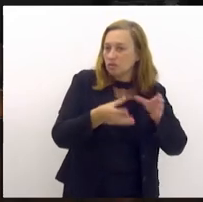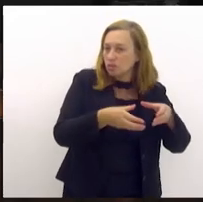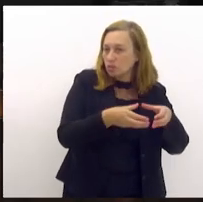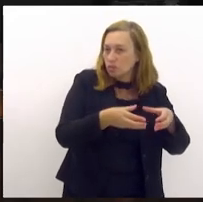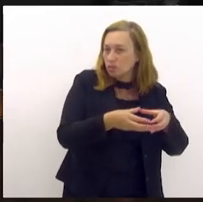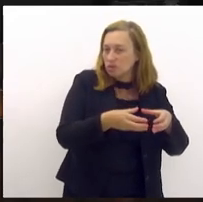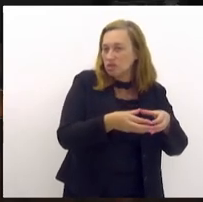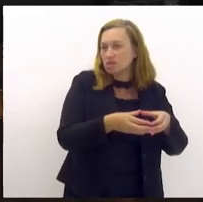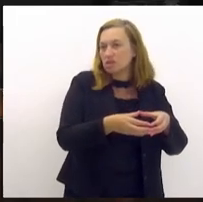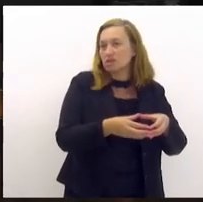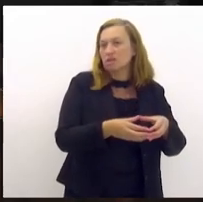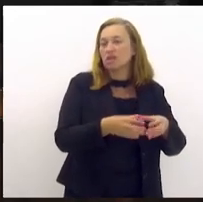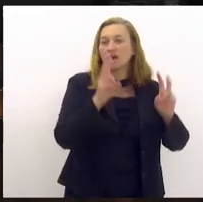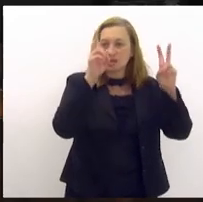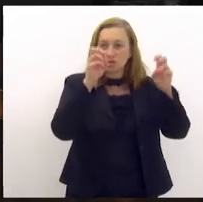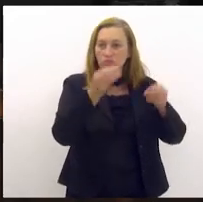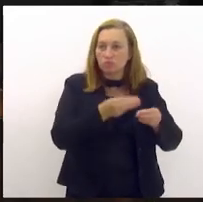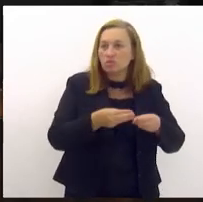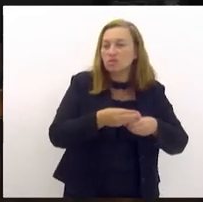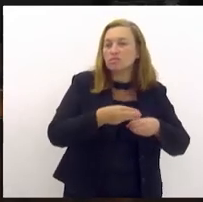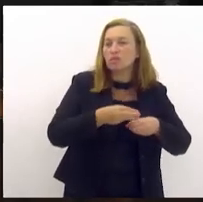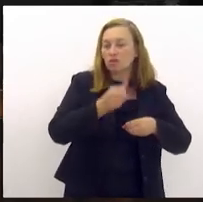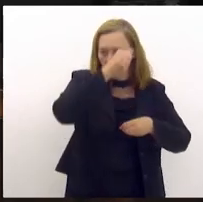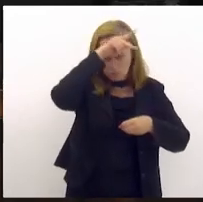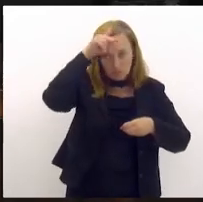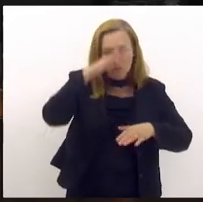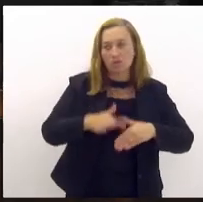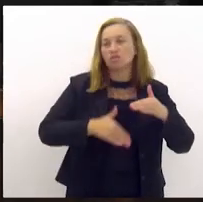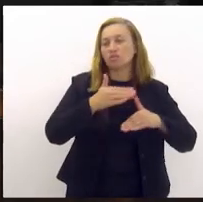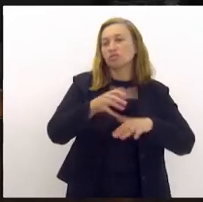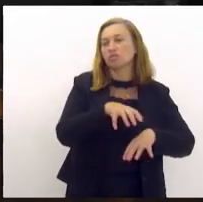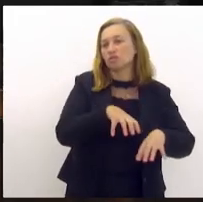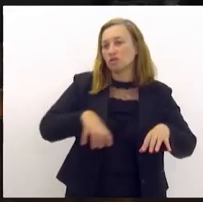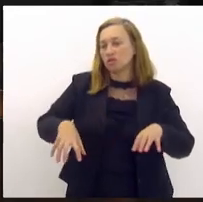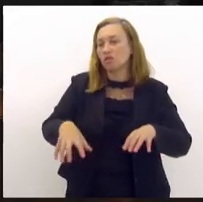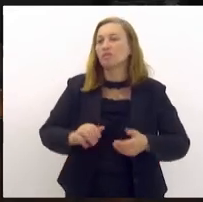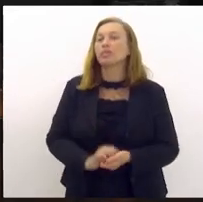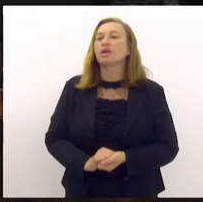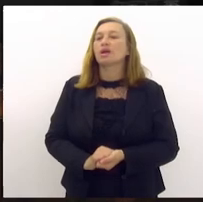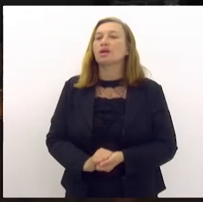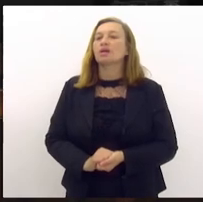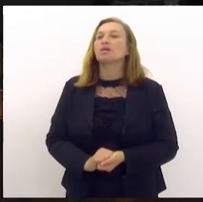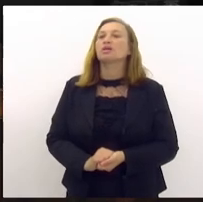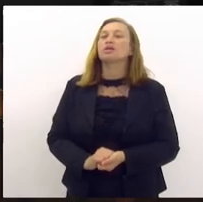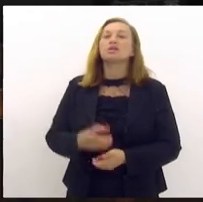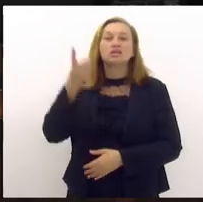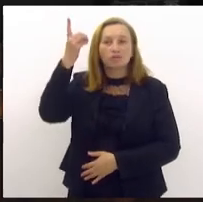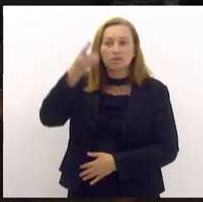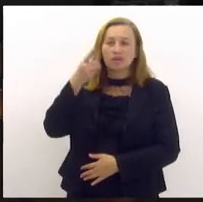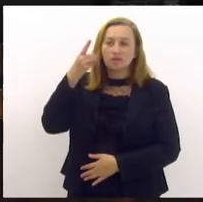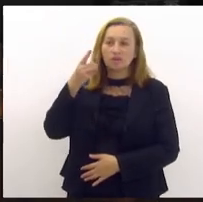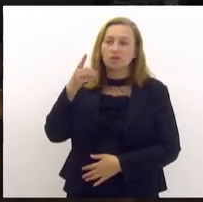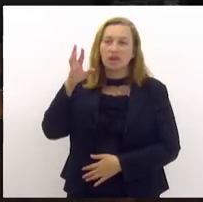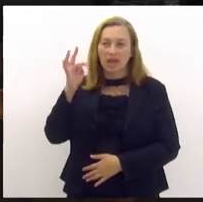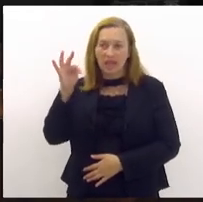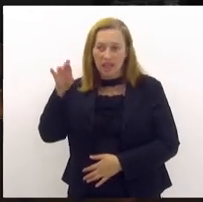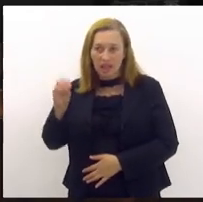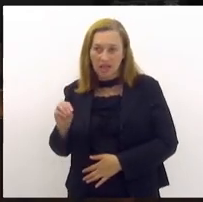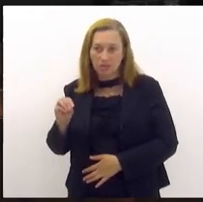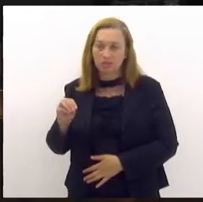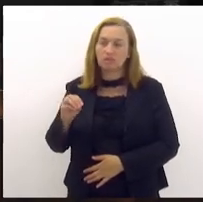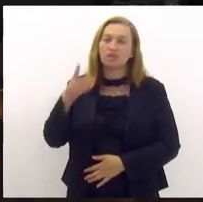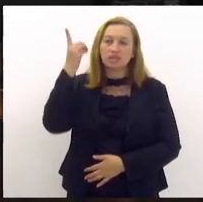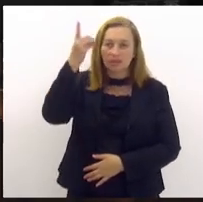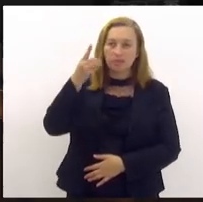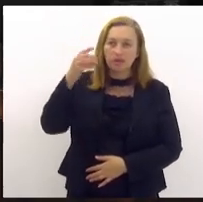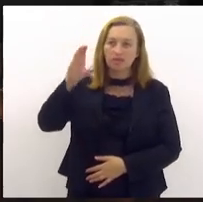de Assuntos Municipais e Desenvolvimento Regional. Para emitir parecer pela comissão, deputado Renato Machado. Deputado Carlos